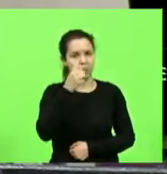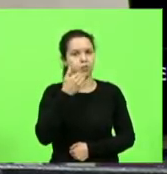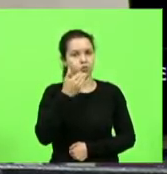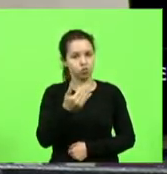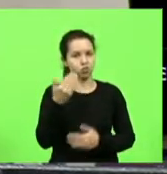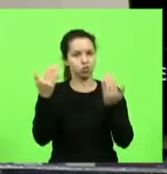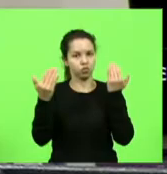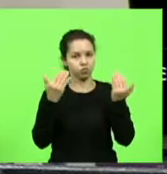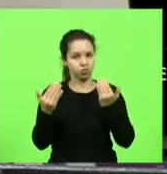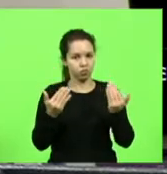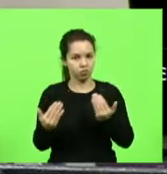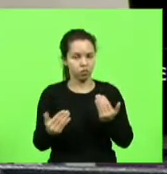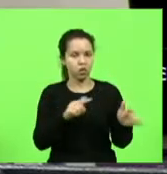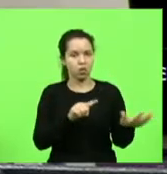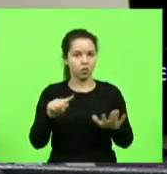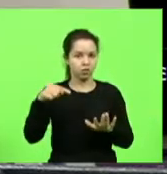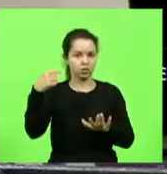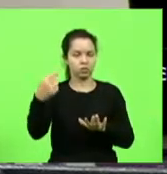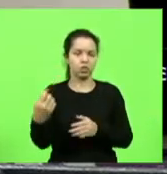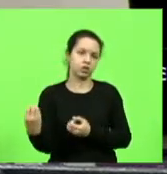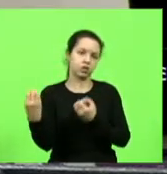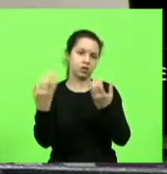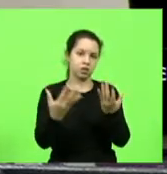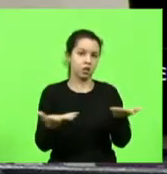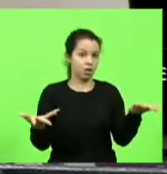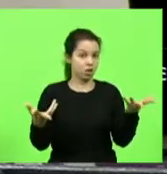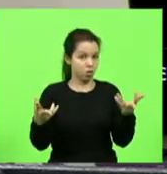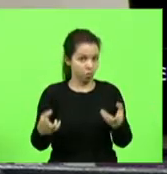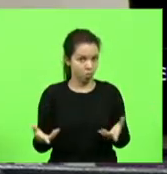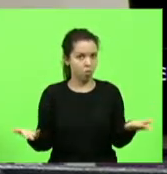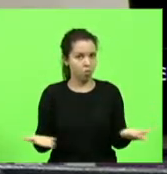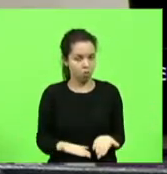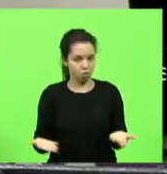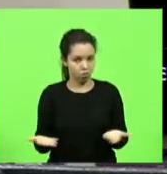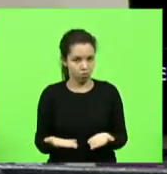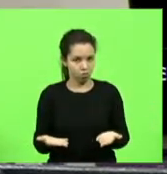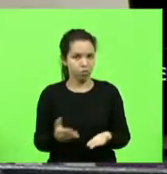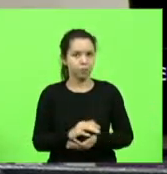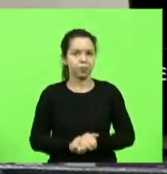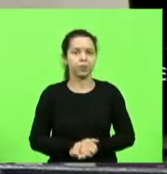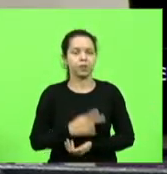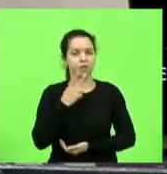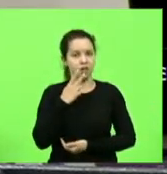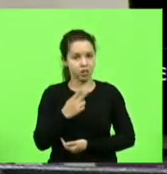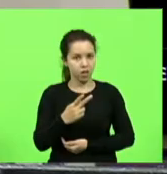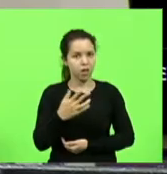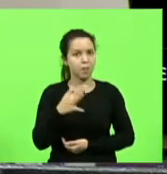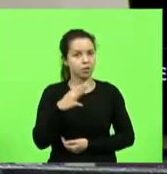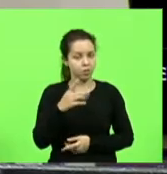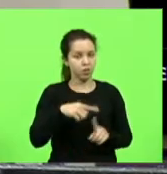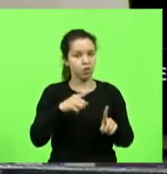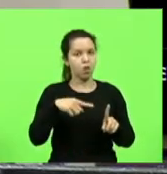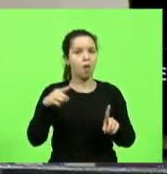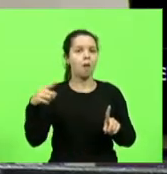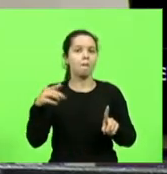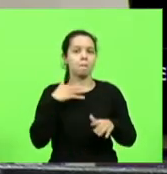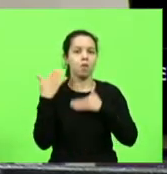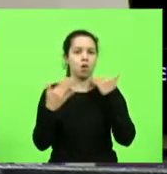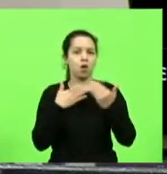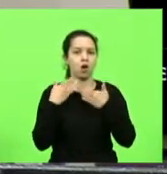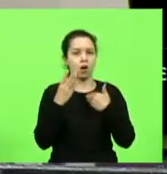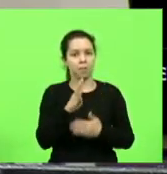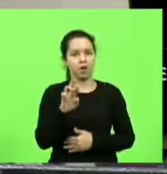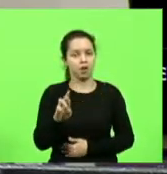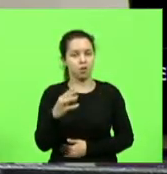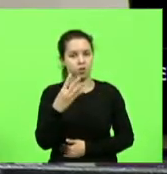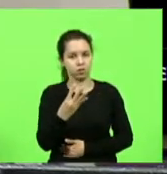na semana seguinte, como fez hoje. E falei da média de mortes na BR-470,